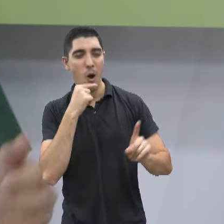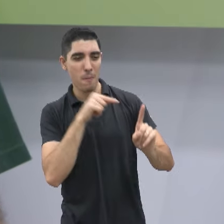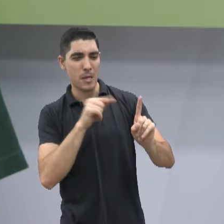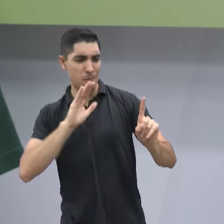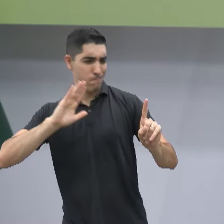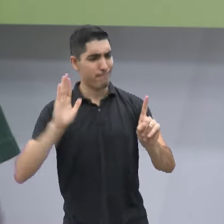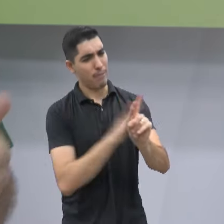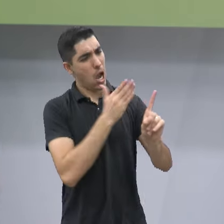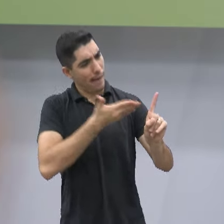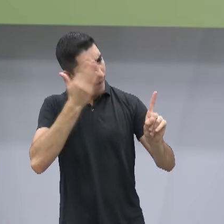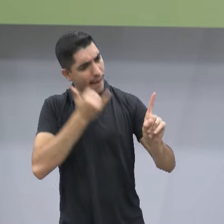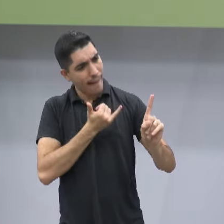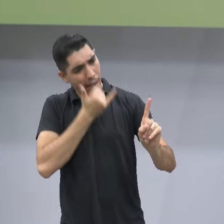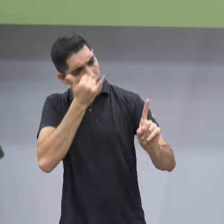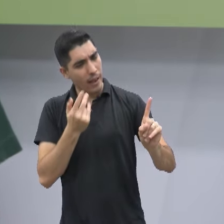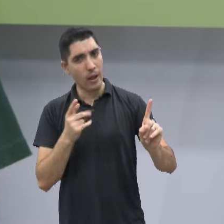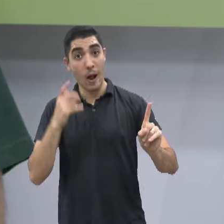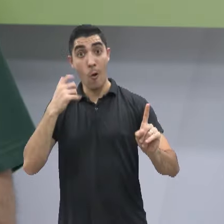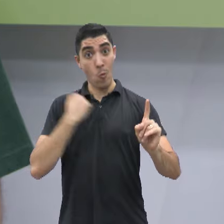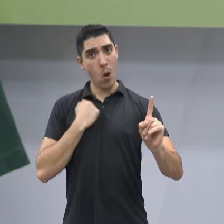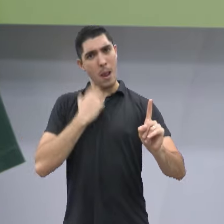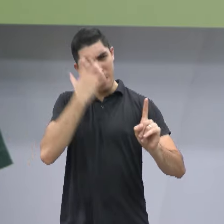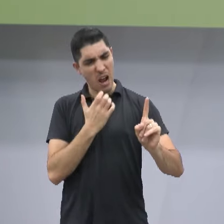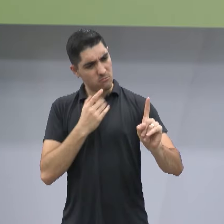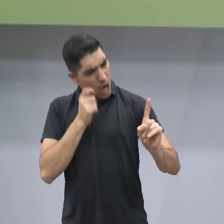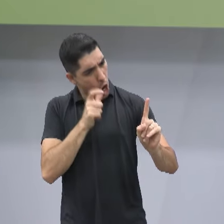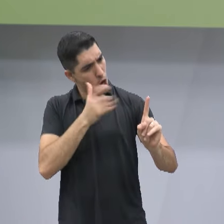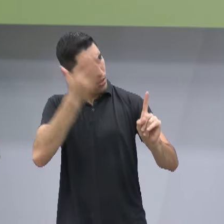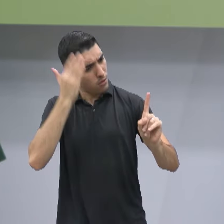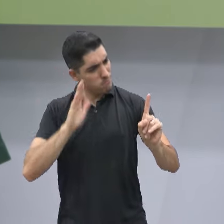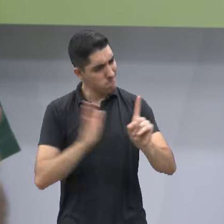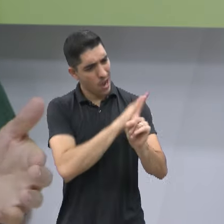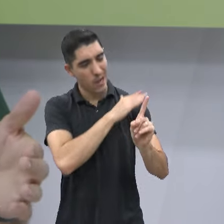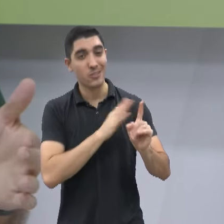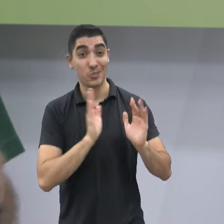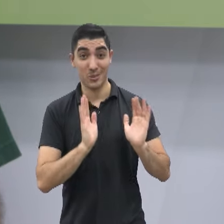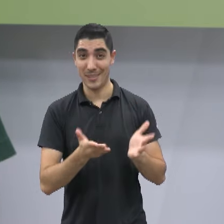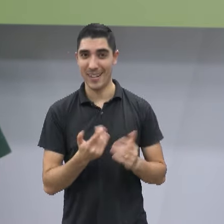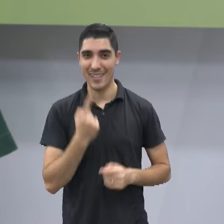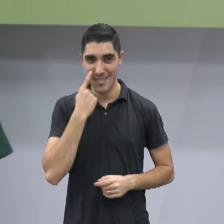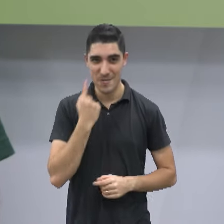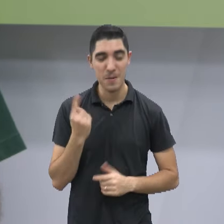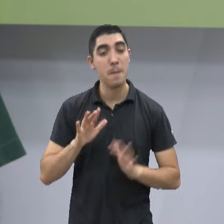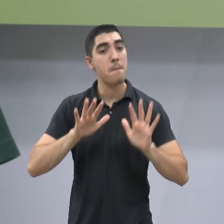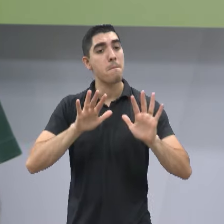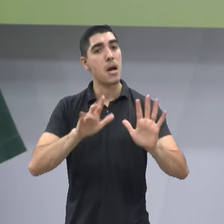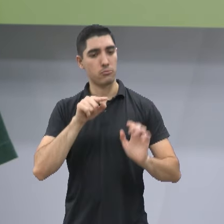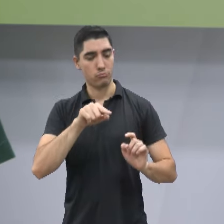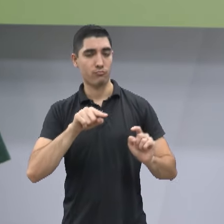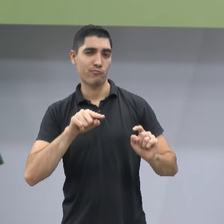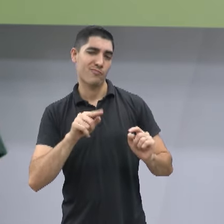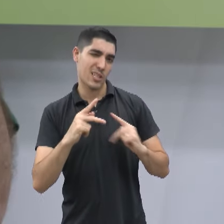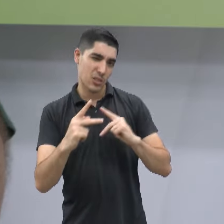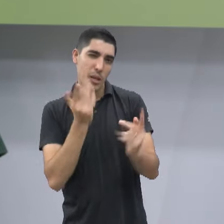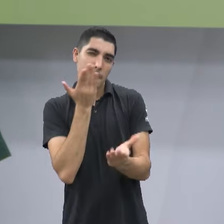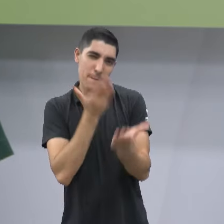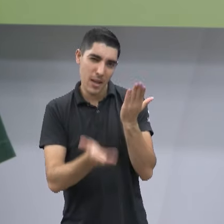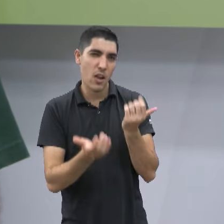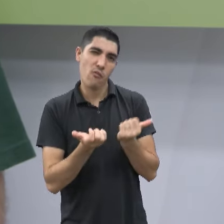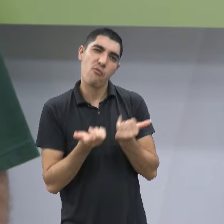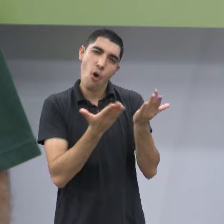acho que errou duas vezes, ele deu um tapão. Acorda, rapaz. Mas é um jogo que, enfim, uma derrota fora de casa,